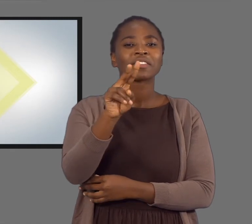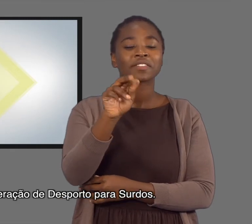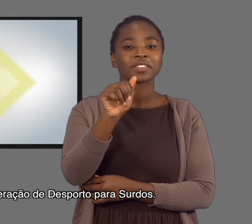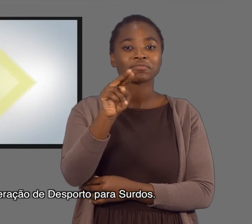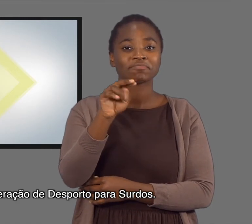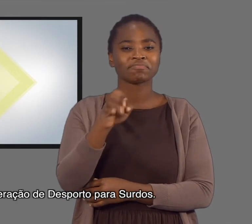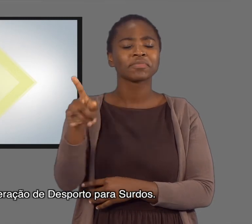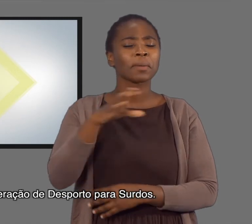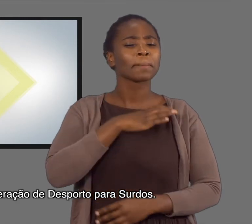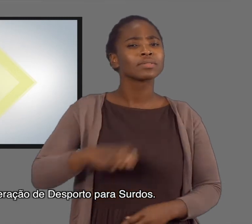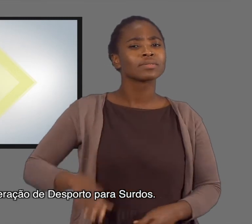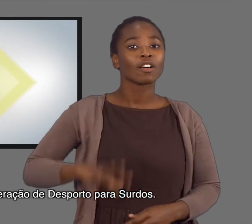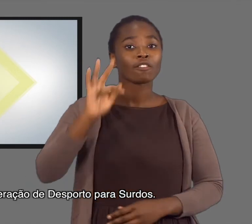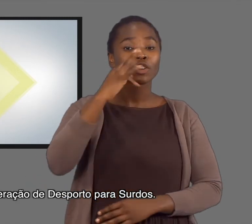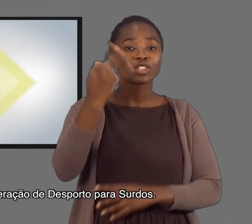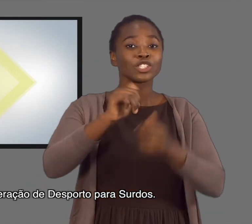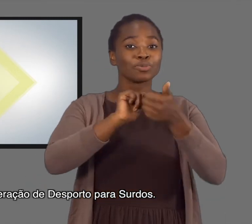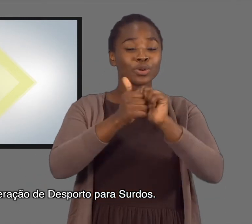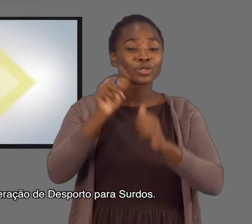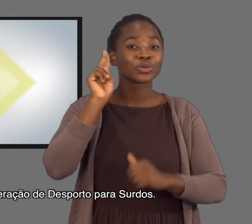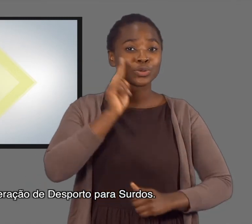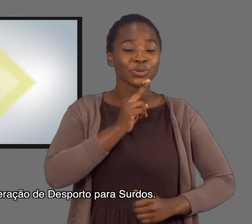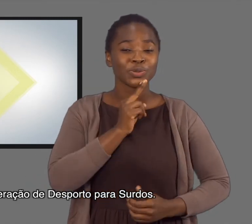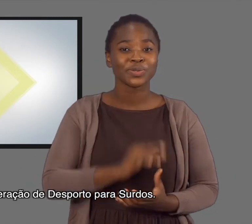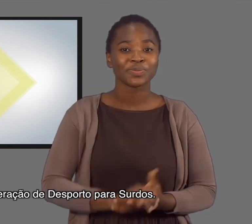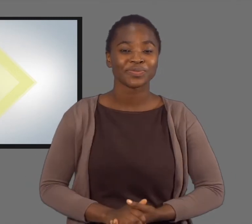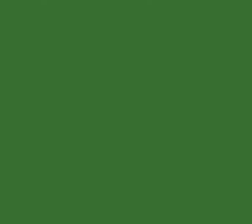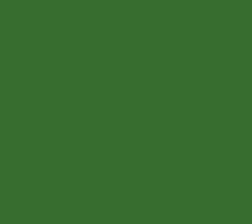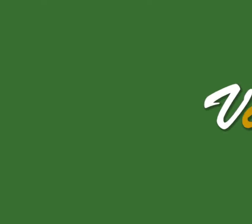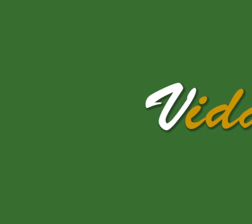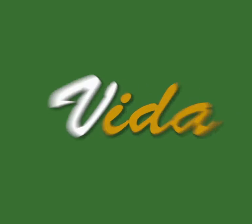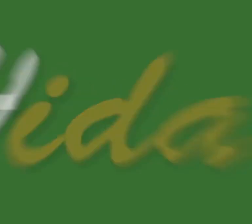presidente da Federação de Desporto para Surdos.